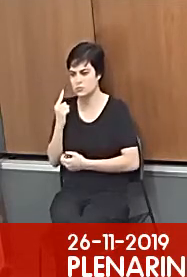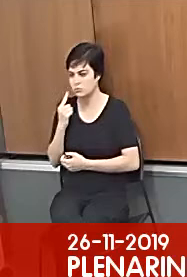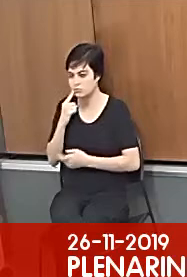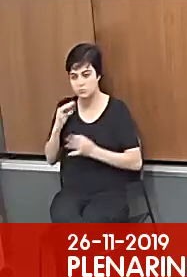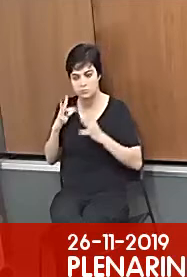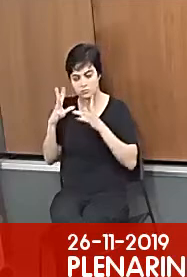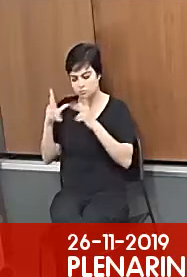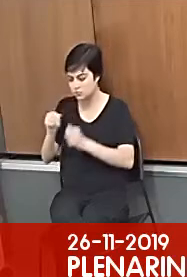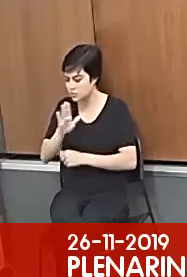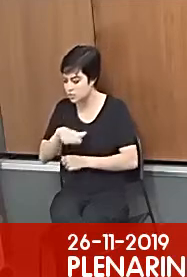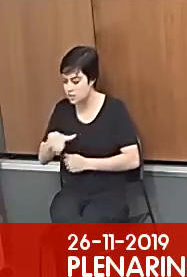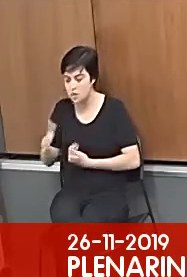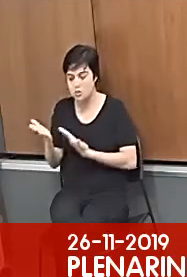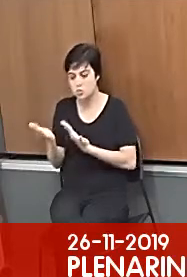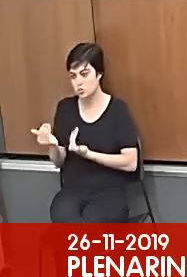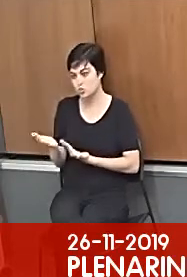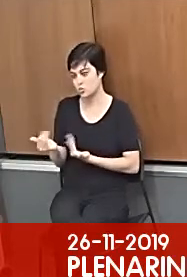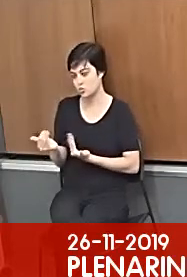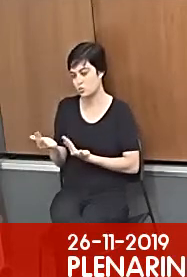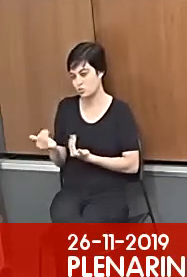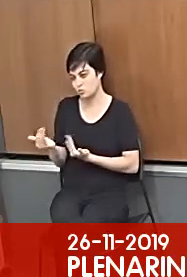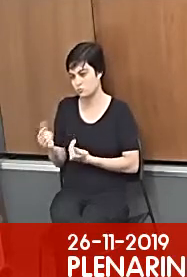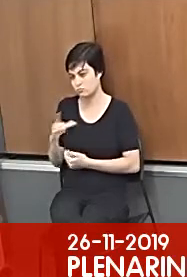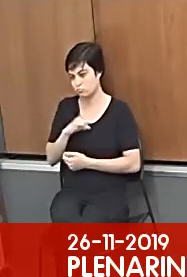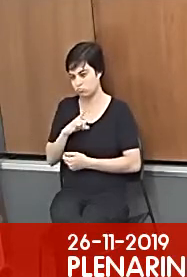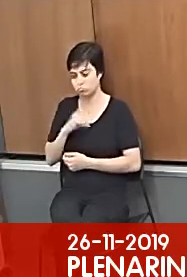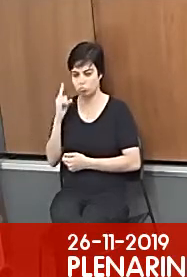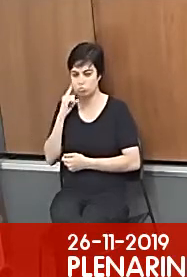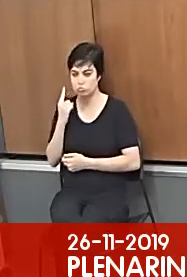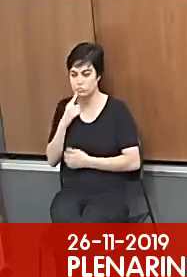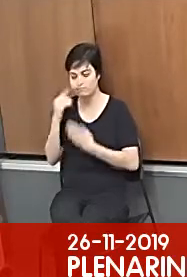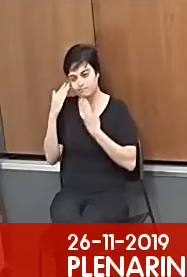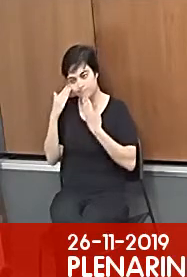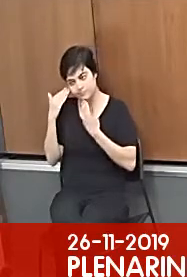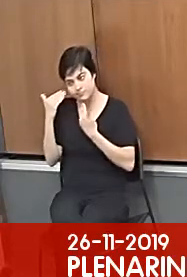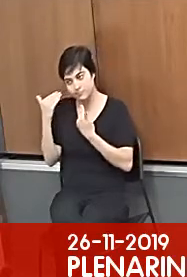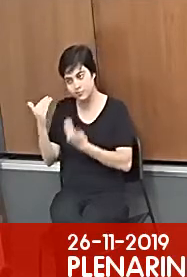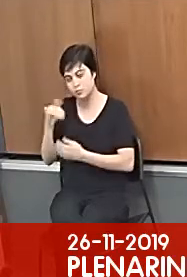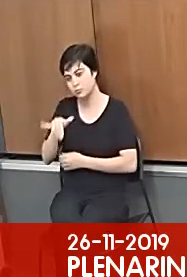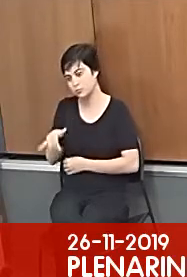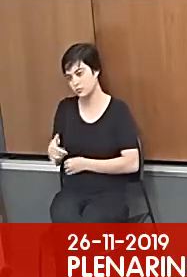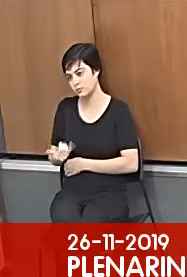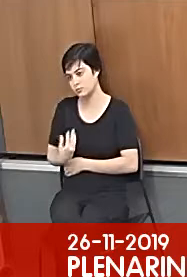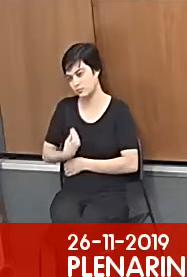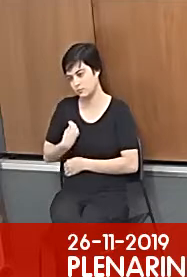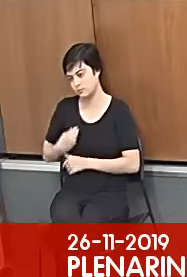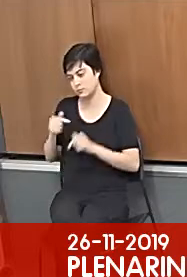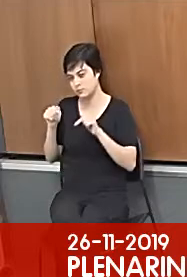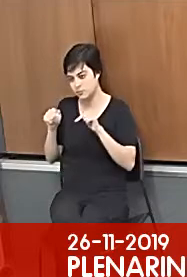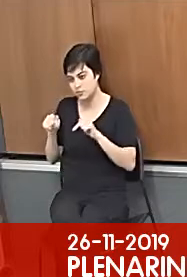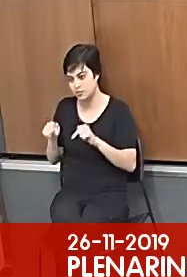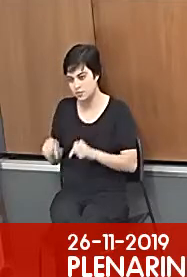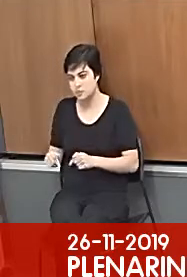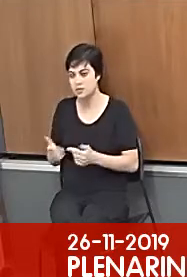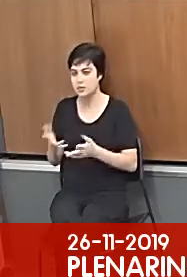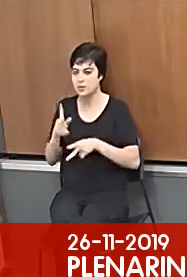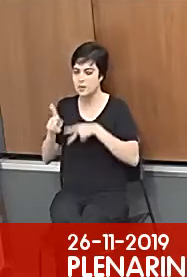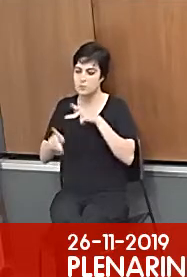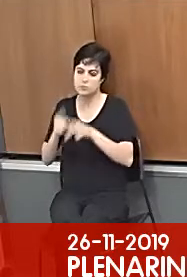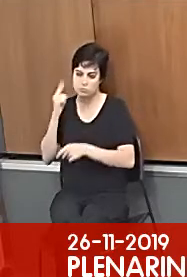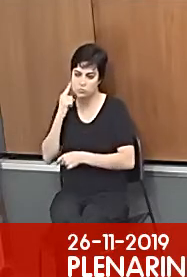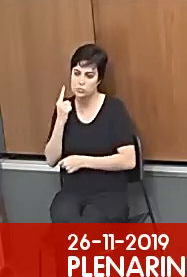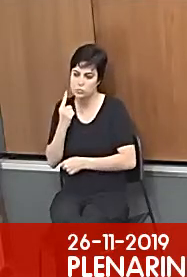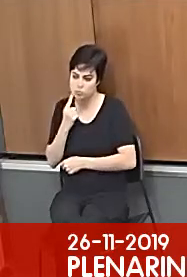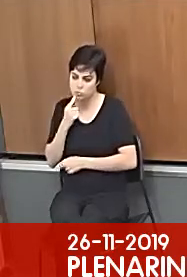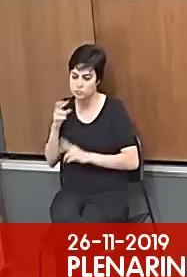as crianças, jovens e adolescentes surdos. Obrigado pela oportunidade de vir aqui dizer em nome da Pastoral do Surdo de